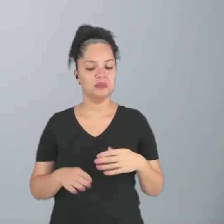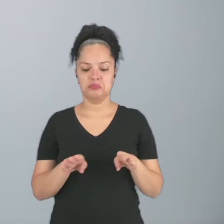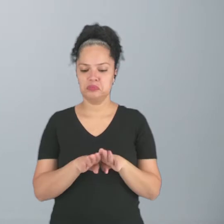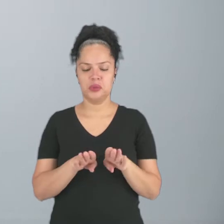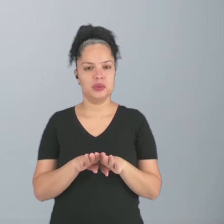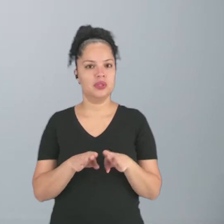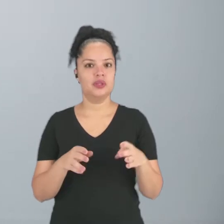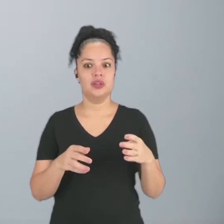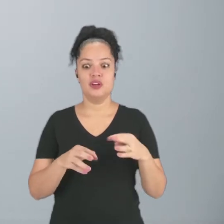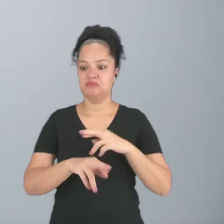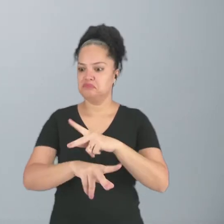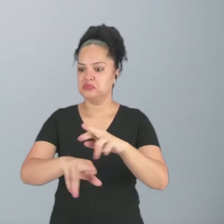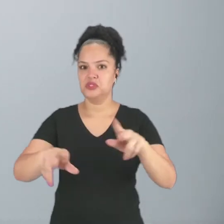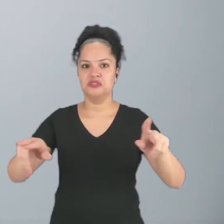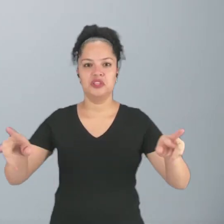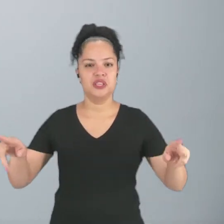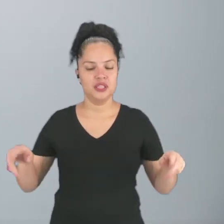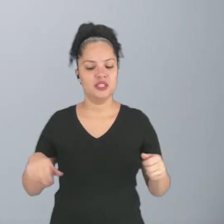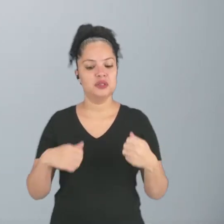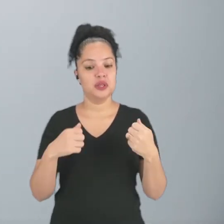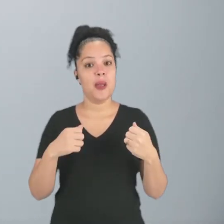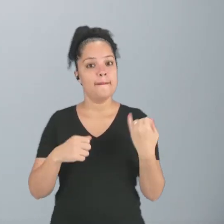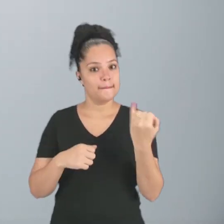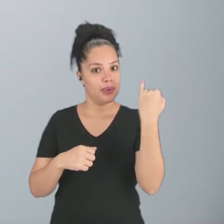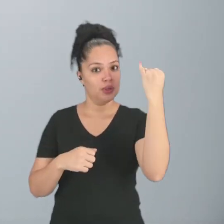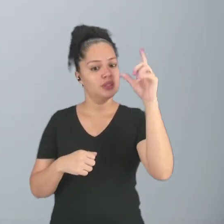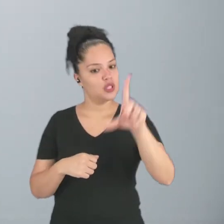nós temos que lembrar na hora de fazer a escolha da alimentação.